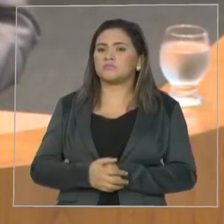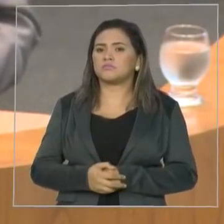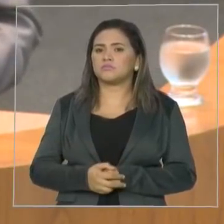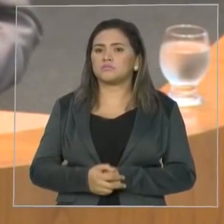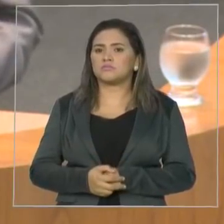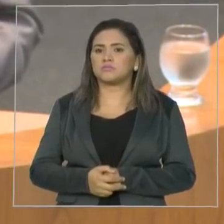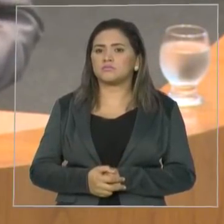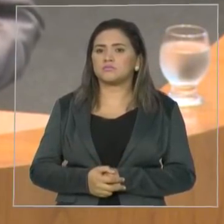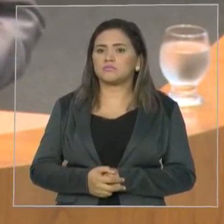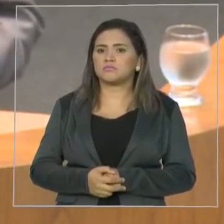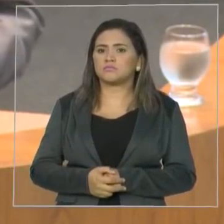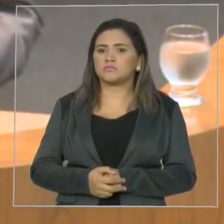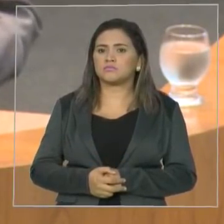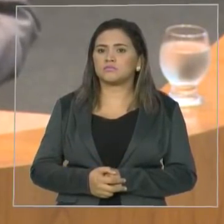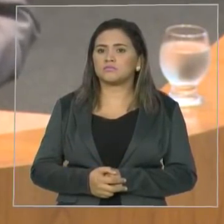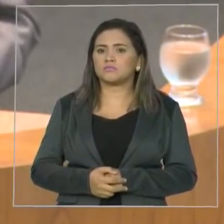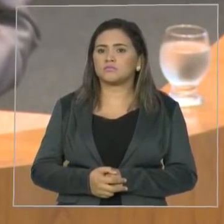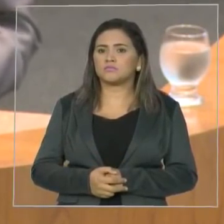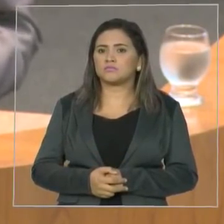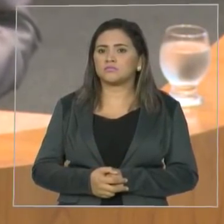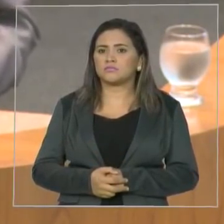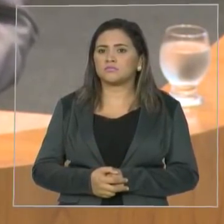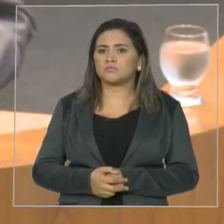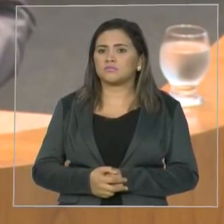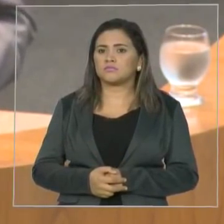ao dar voz de prisão,